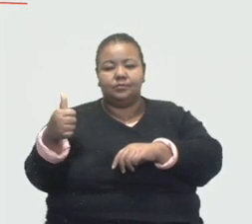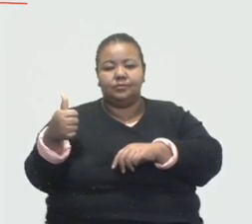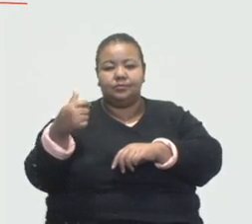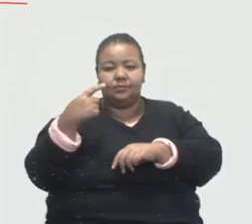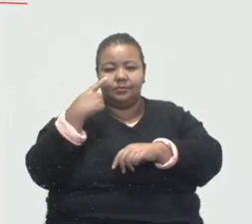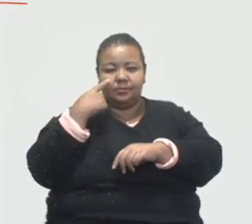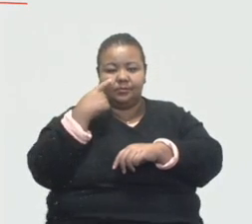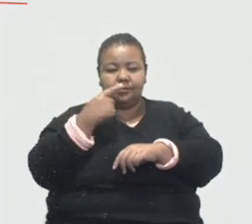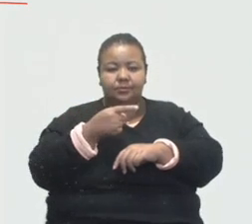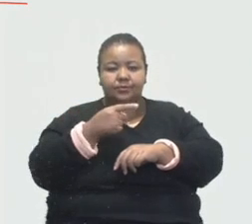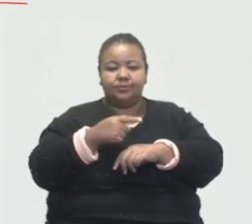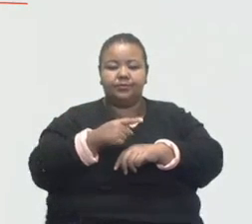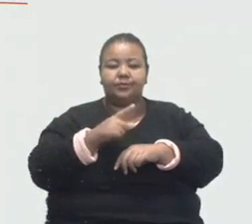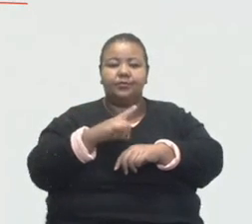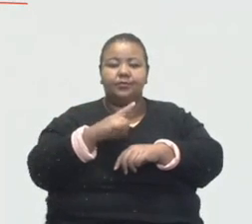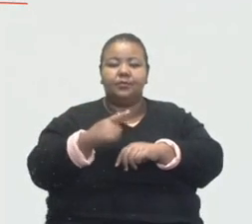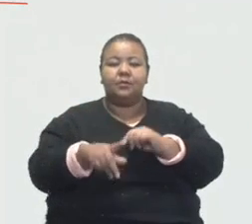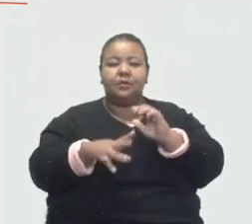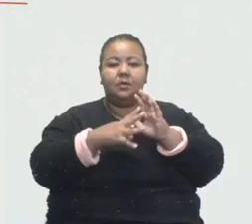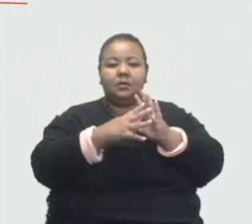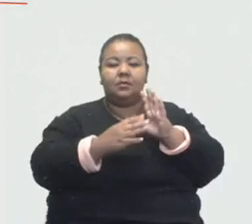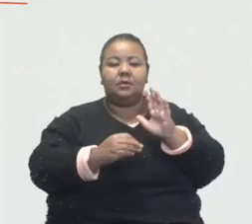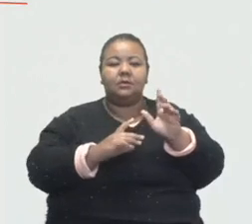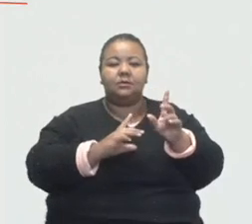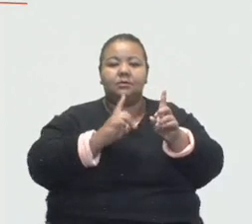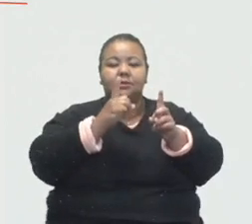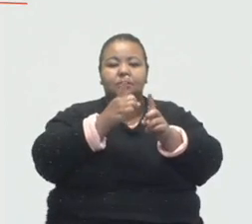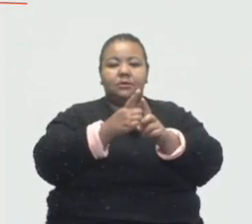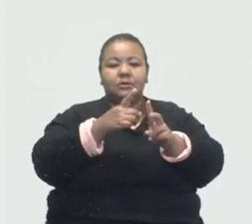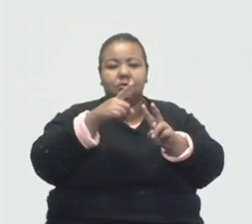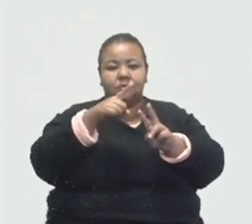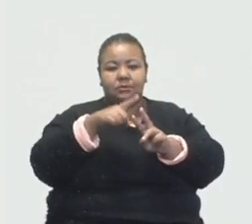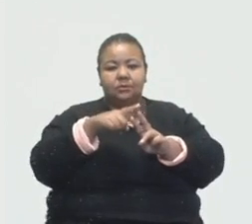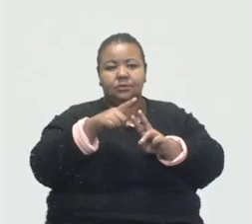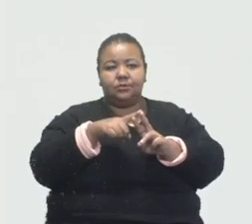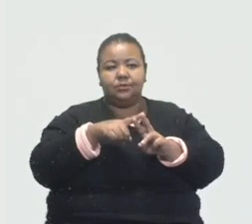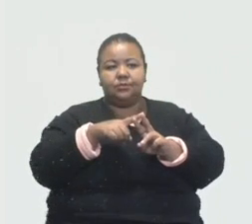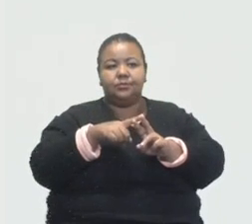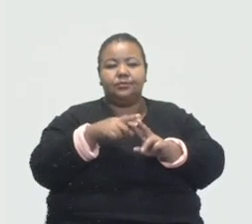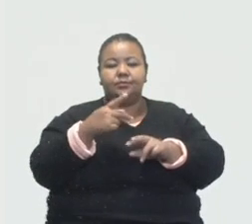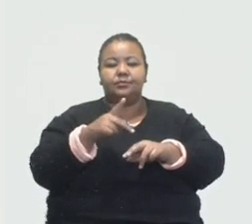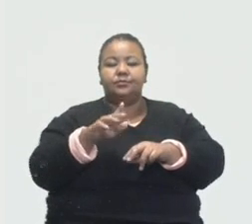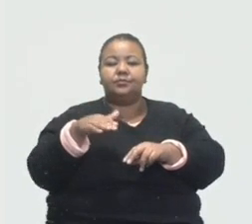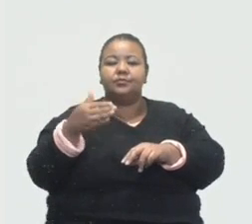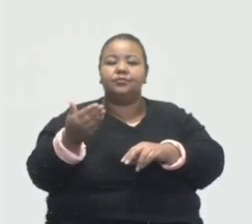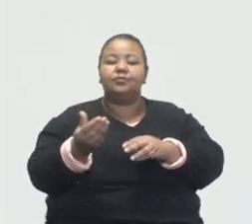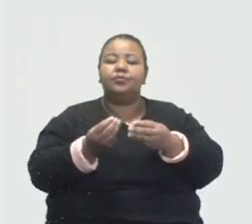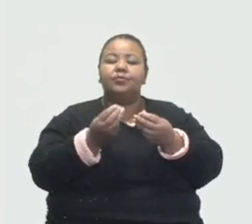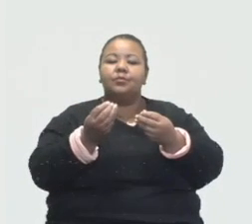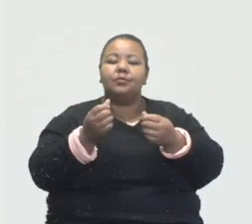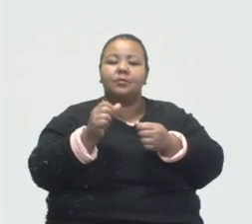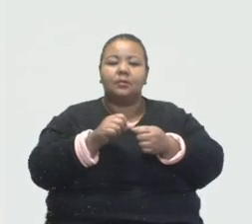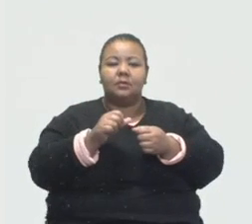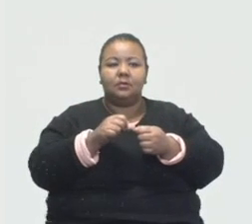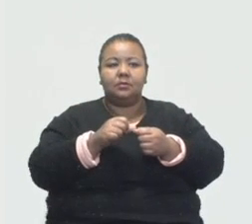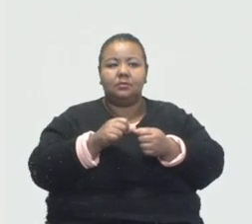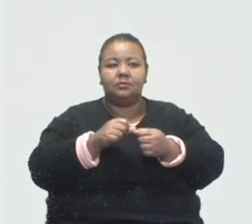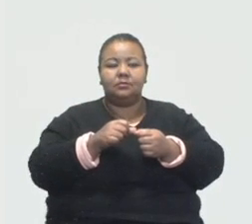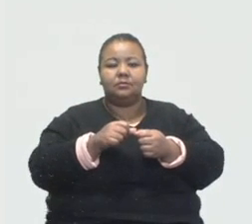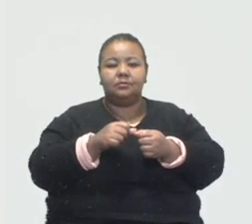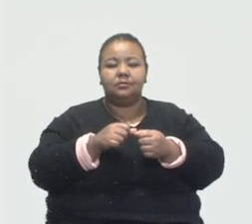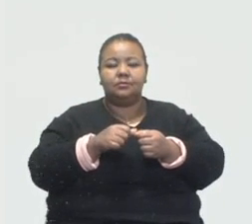essa situação, a gente tem a imagem que é encontrar o vetor que gerou ela. Desse modo, nós vamos ter o